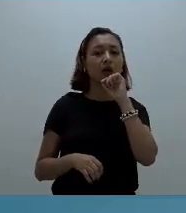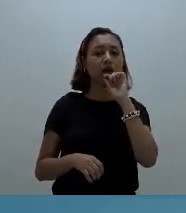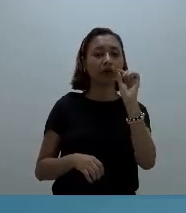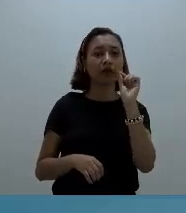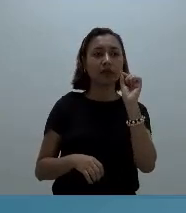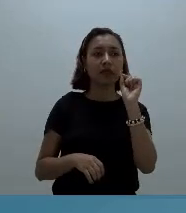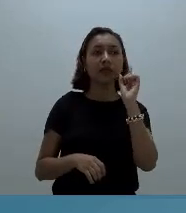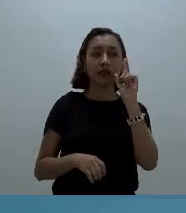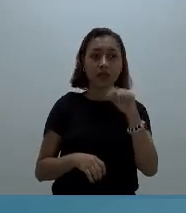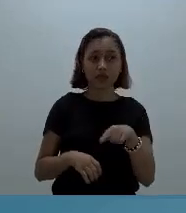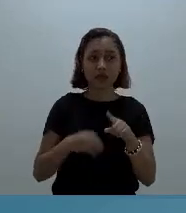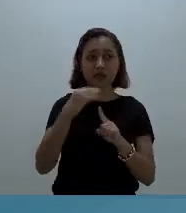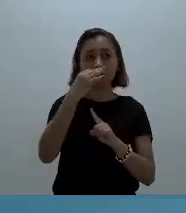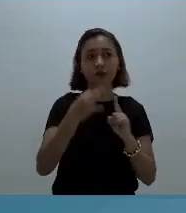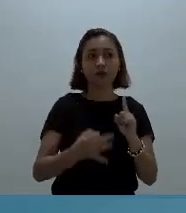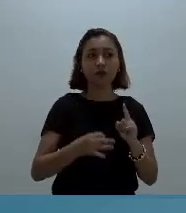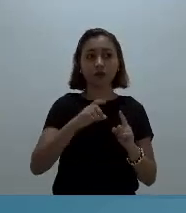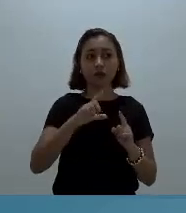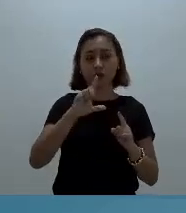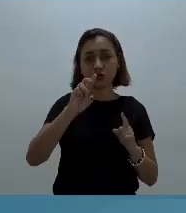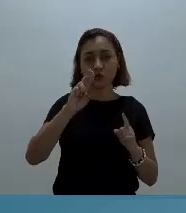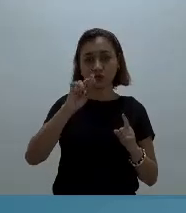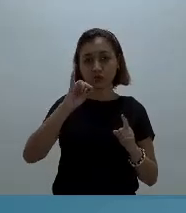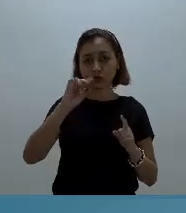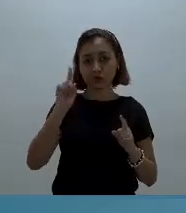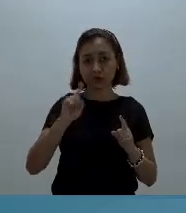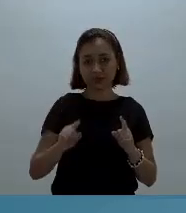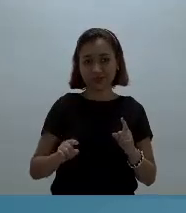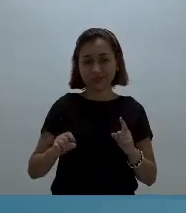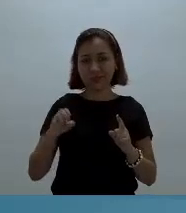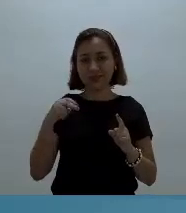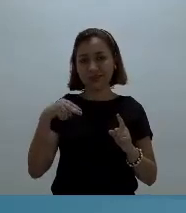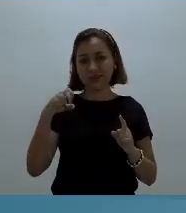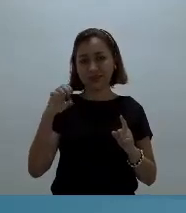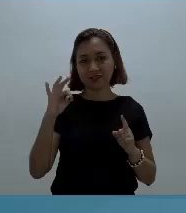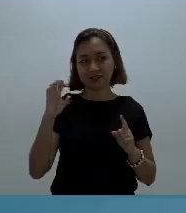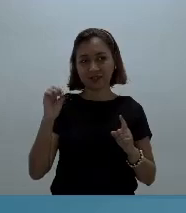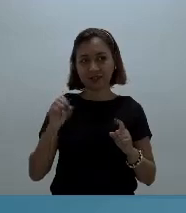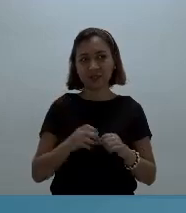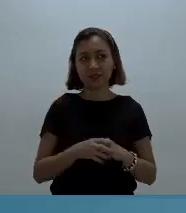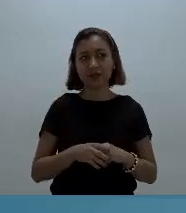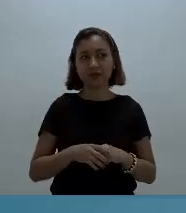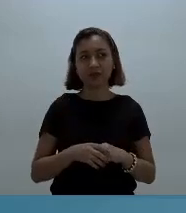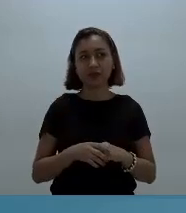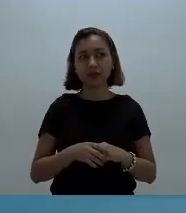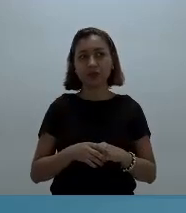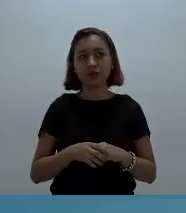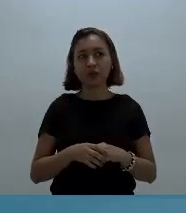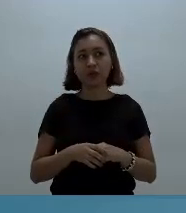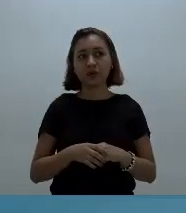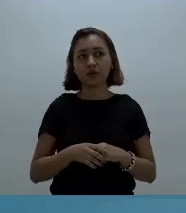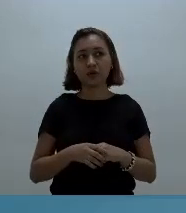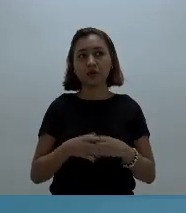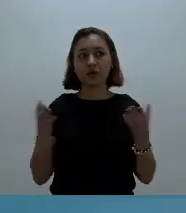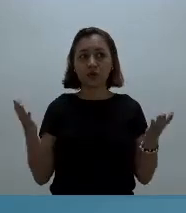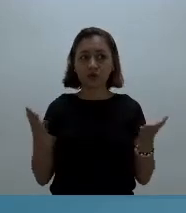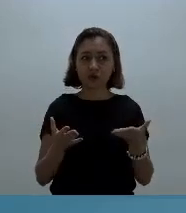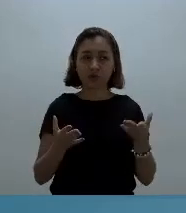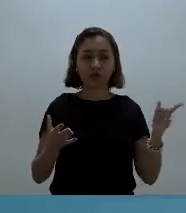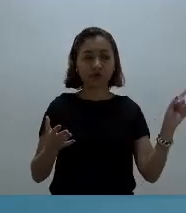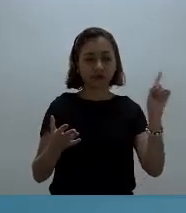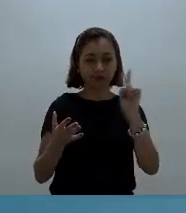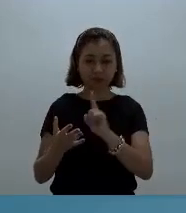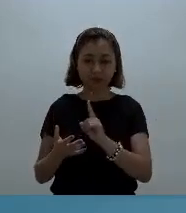e foi enviado após, em agosto de 2023, está hoje para você, para trazer o prêmio.